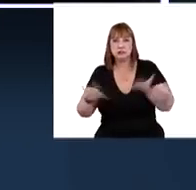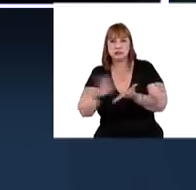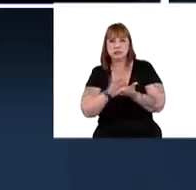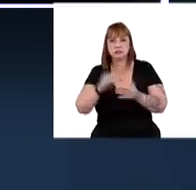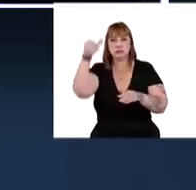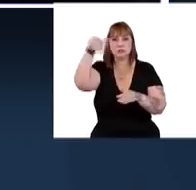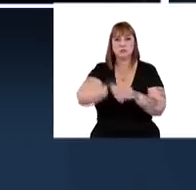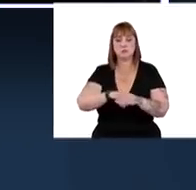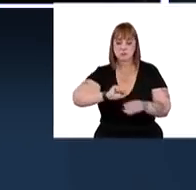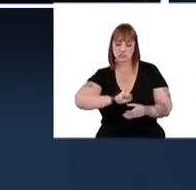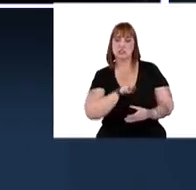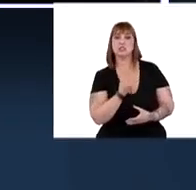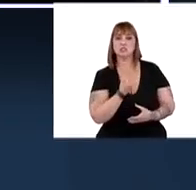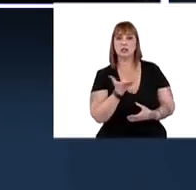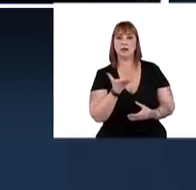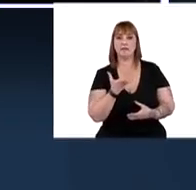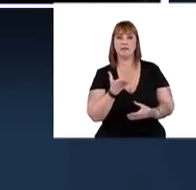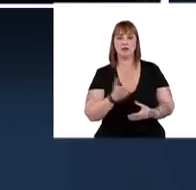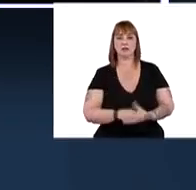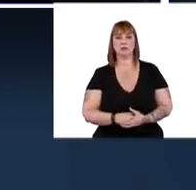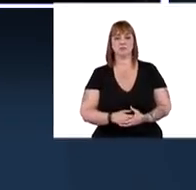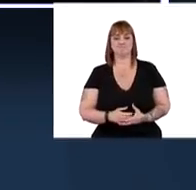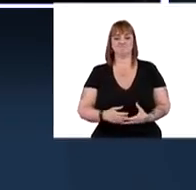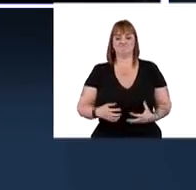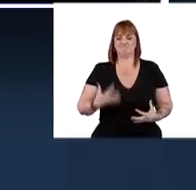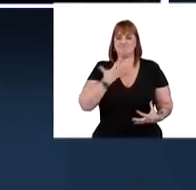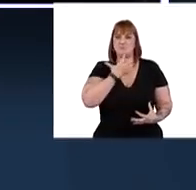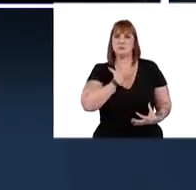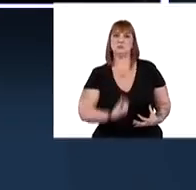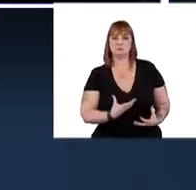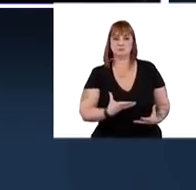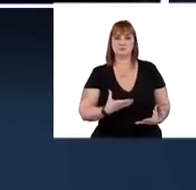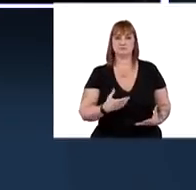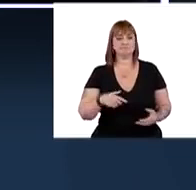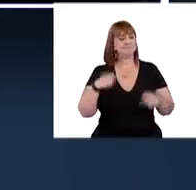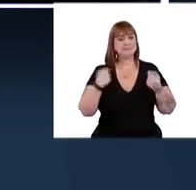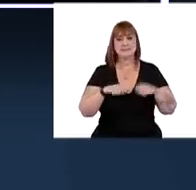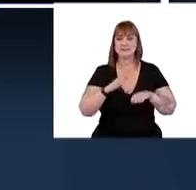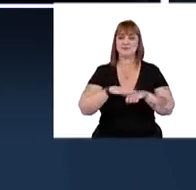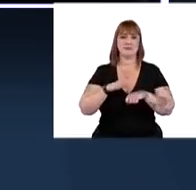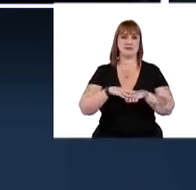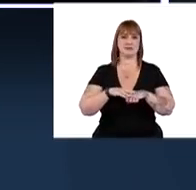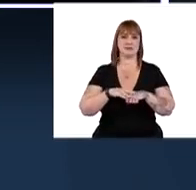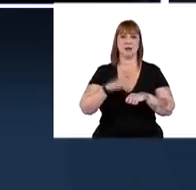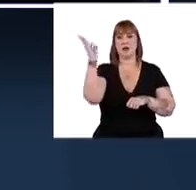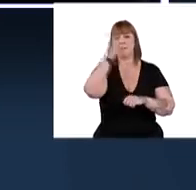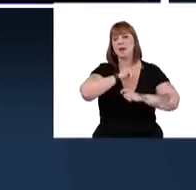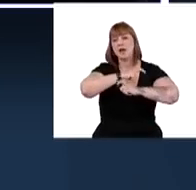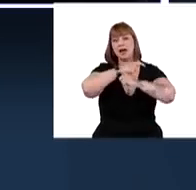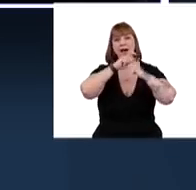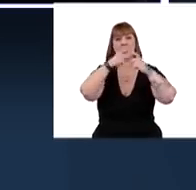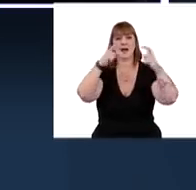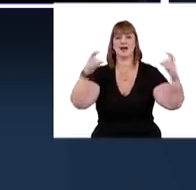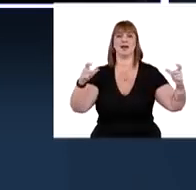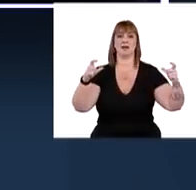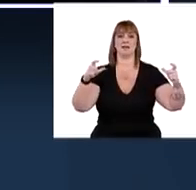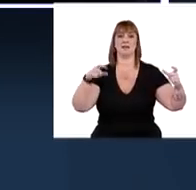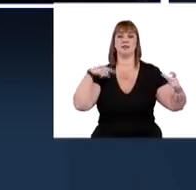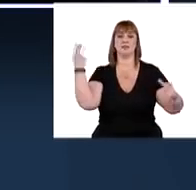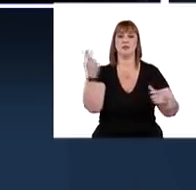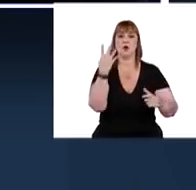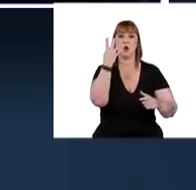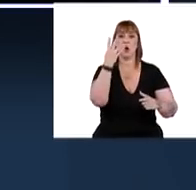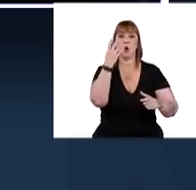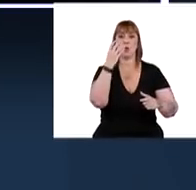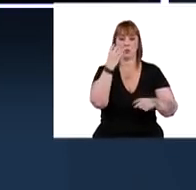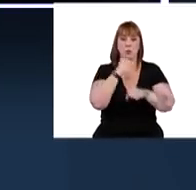ódio, com a raiva, com o ressentimento. Não deveria fazer isso. O Brasil é grande, gente. Nós, em 4